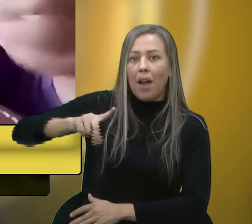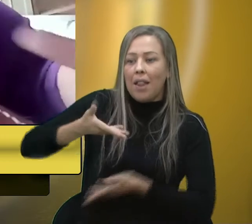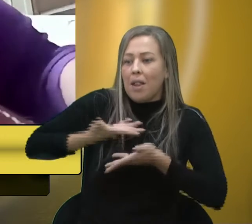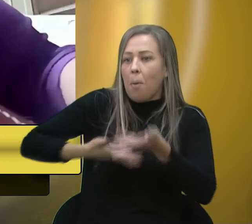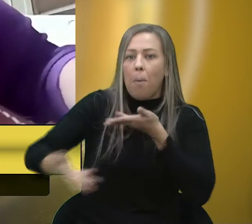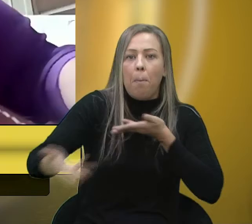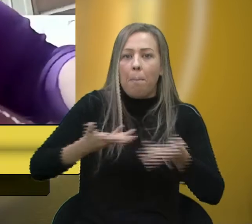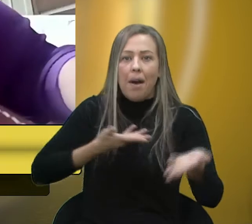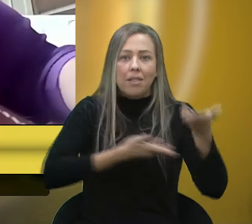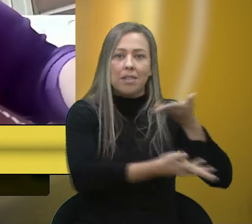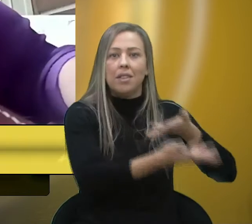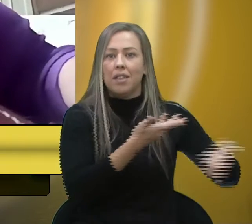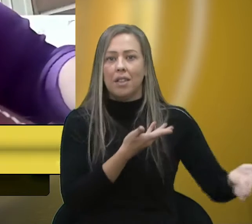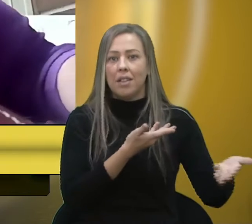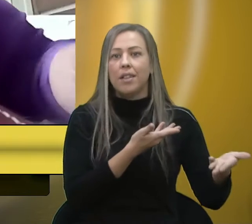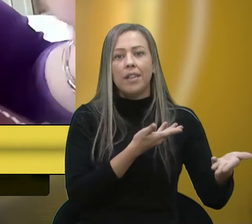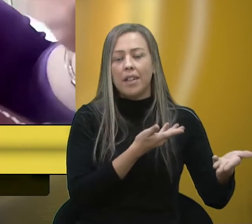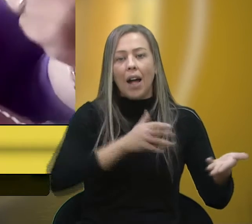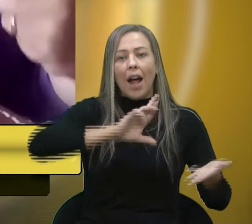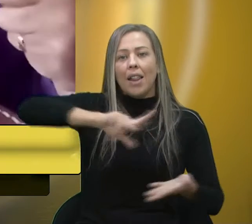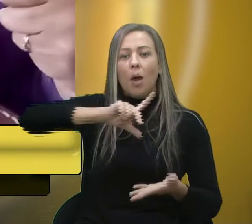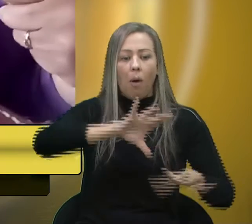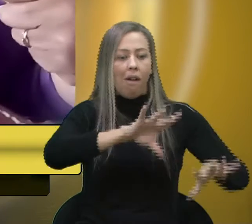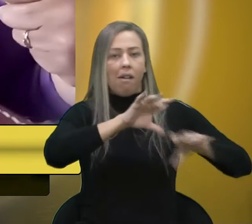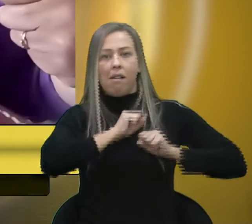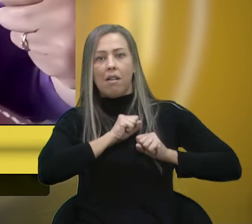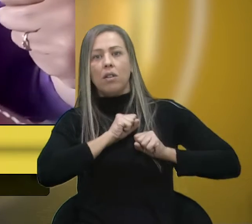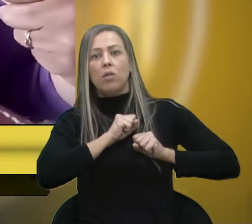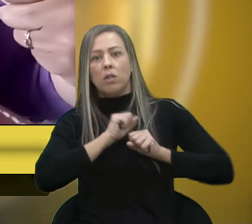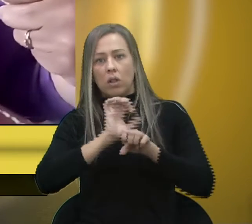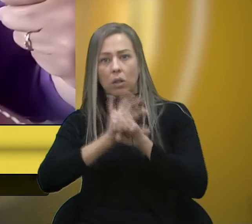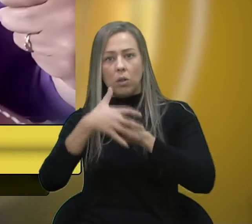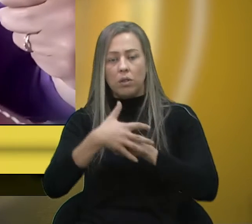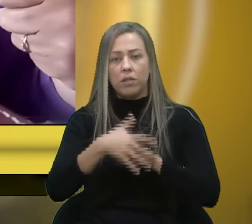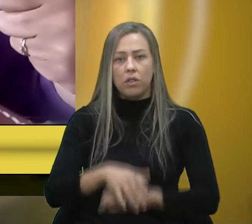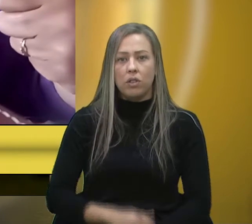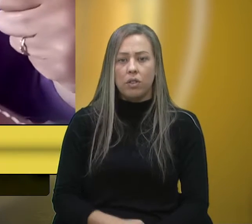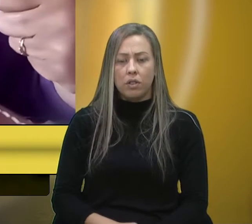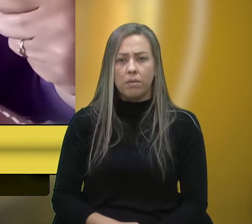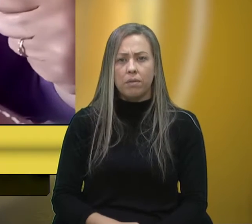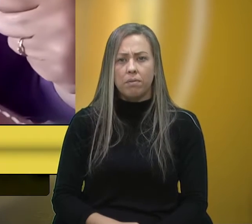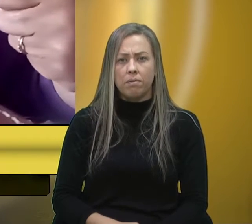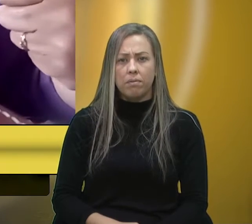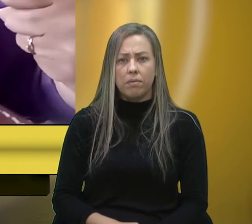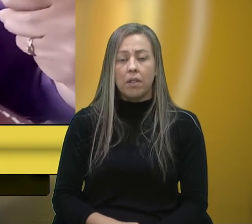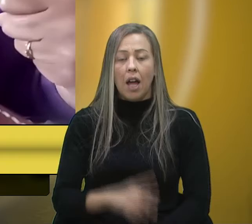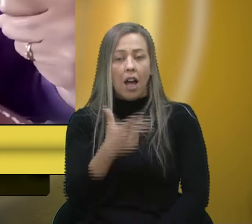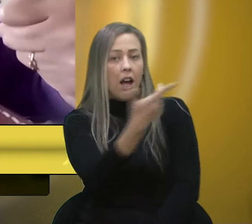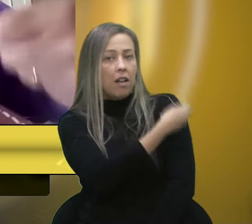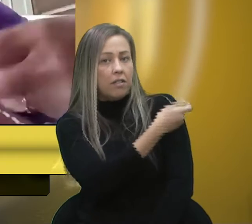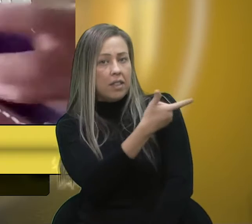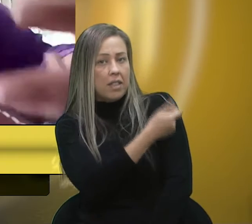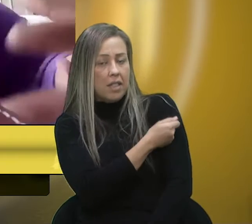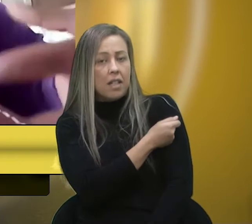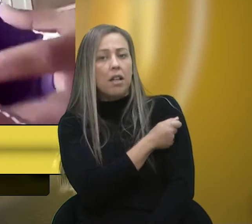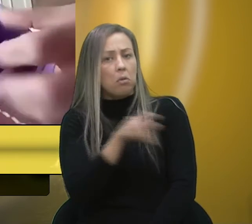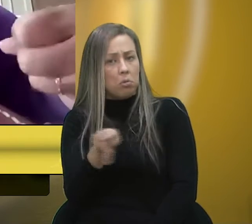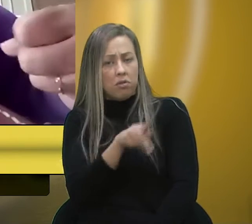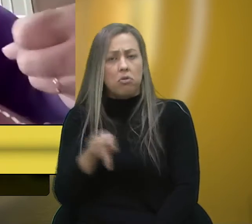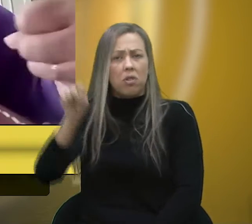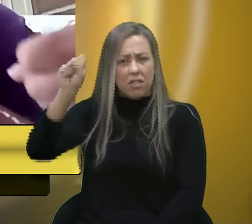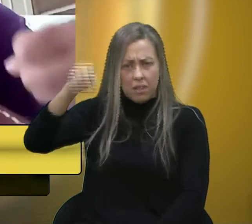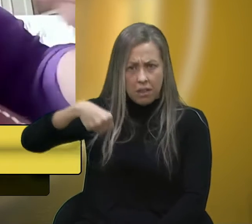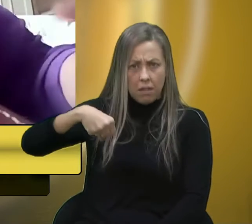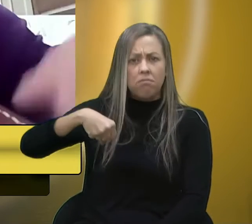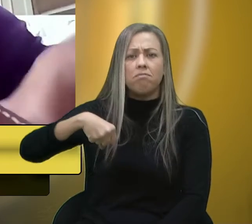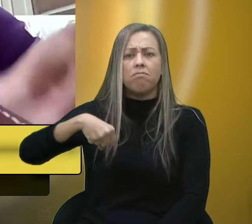não transmitem o Covid. Elas não adquirem o Covid. A vacinação aos professores, sim.